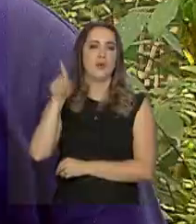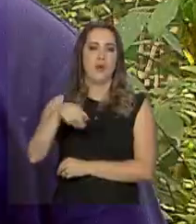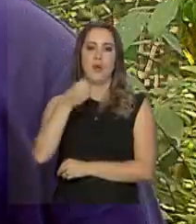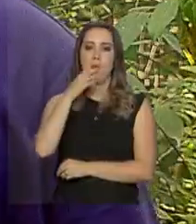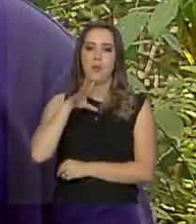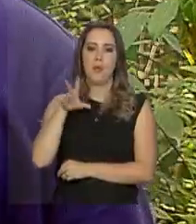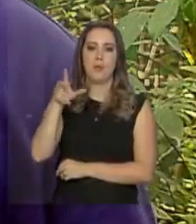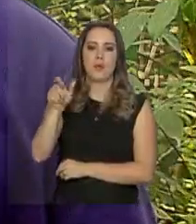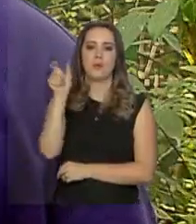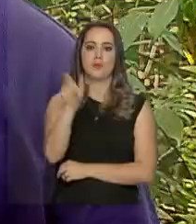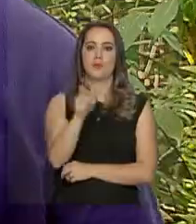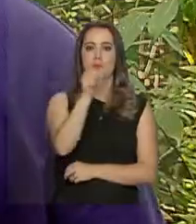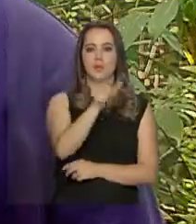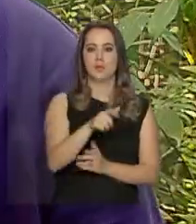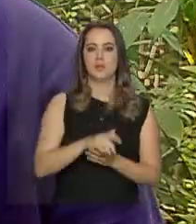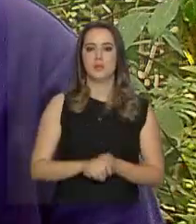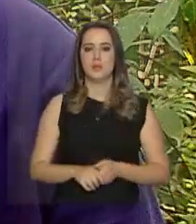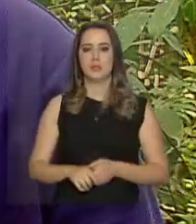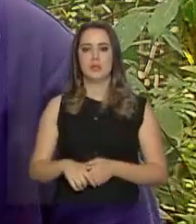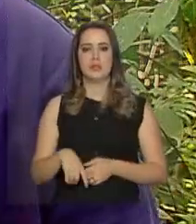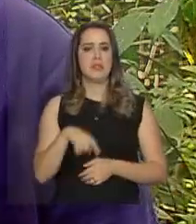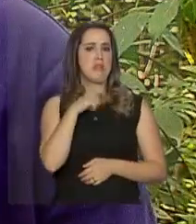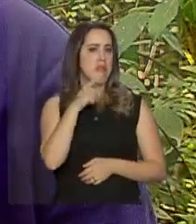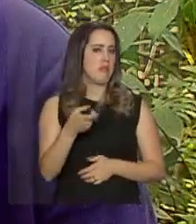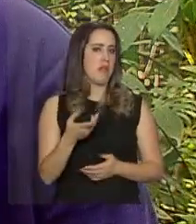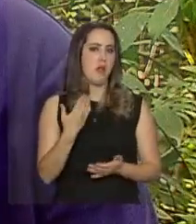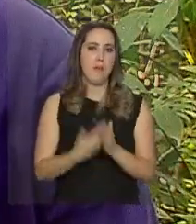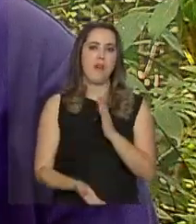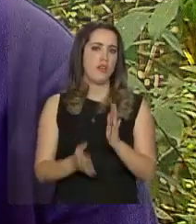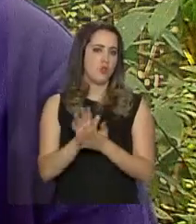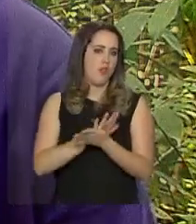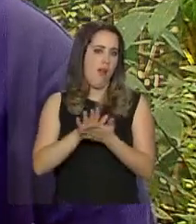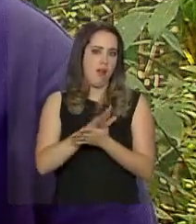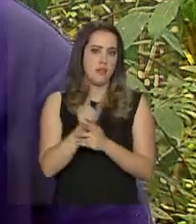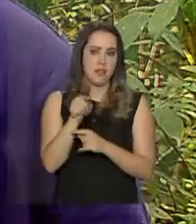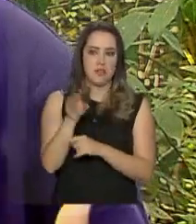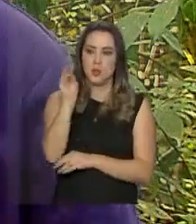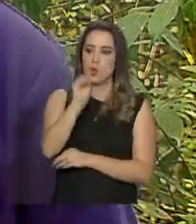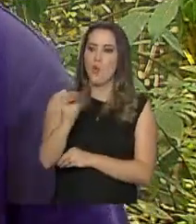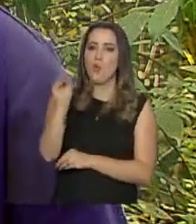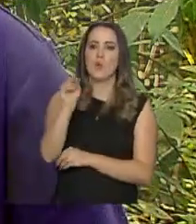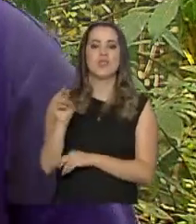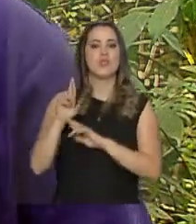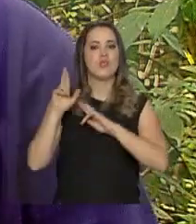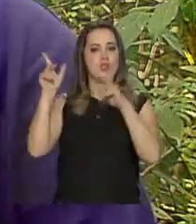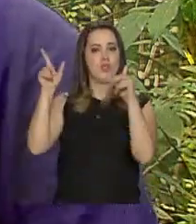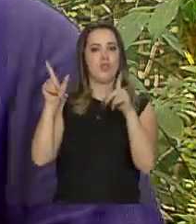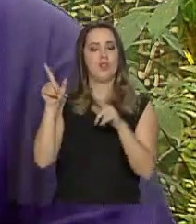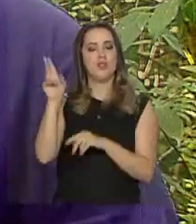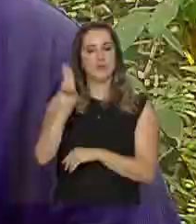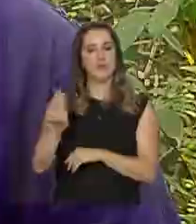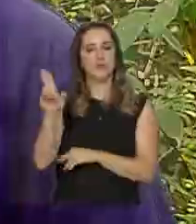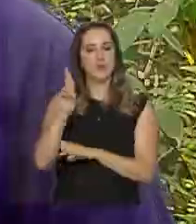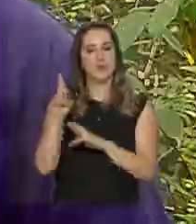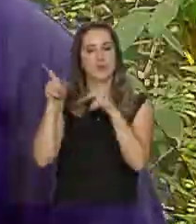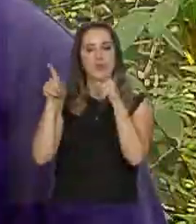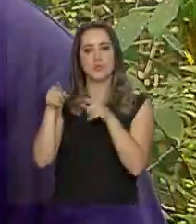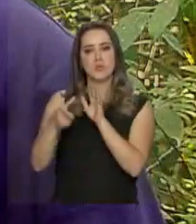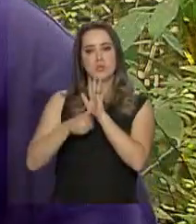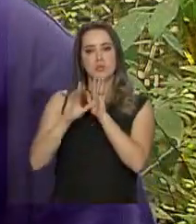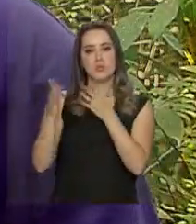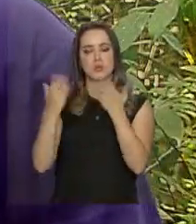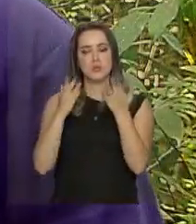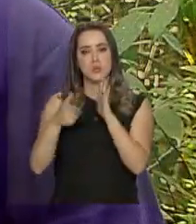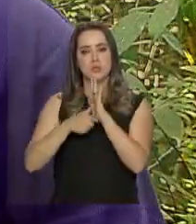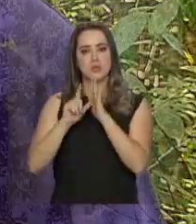ganhando. Você não está perdendo uma área, você está apenas utilizando de uma forma diferente ao que você estava acostumado a